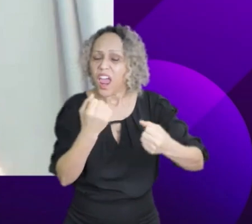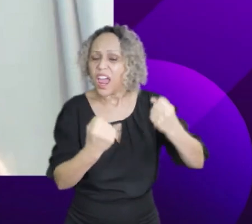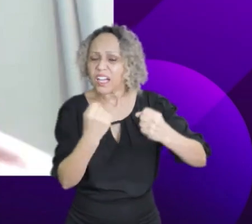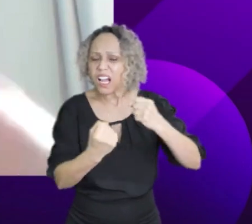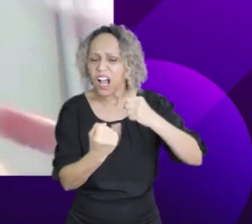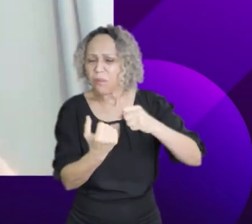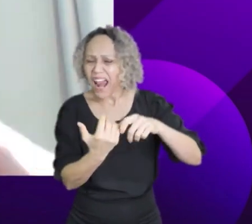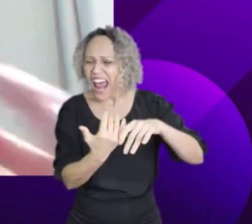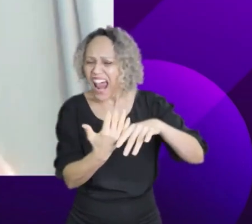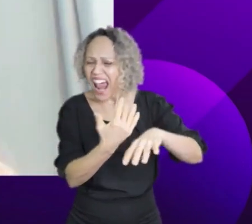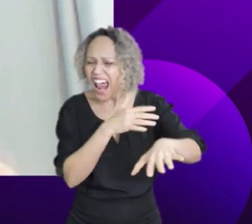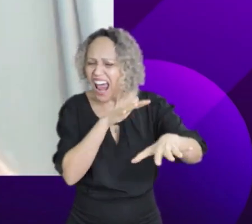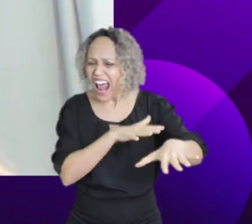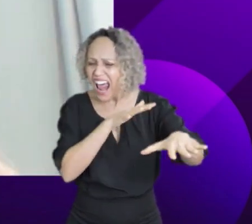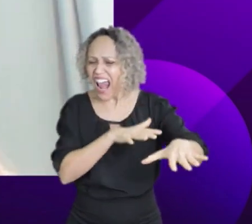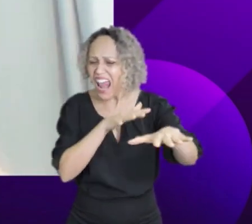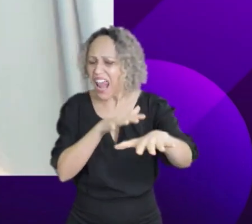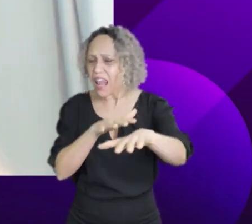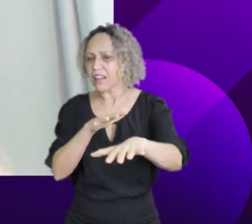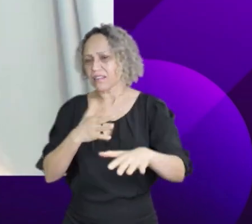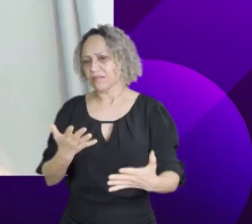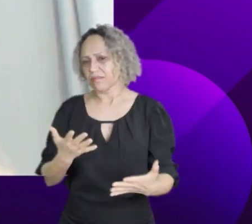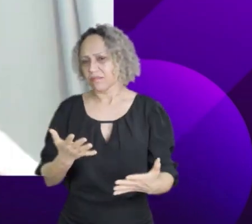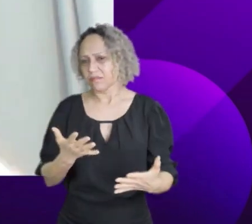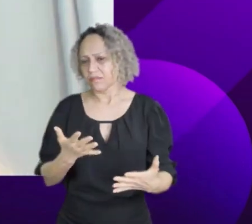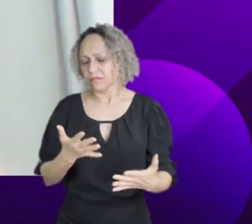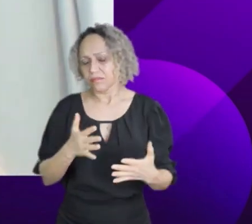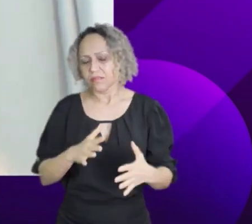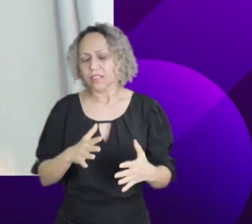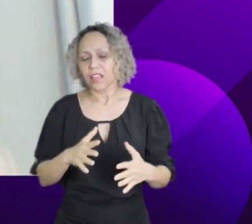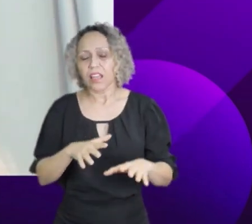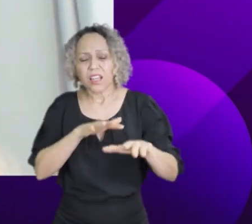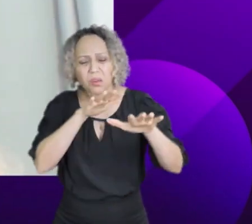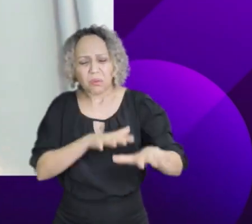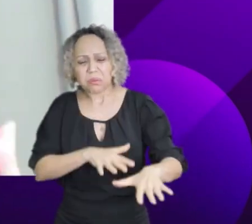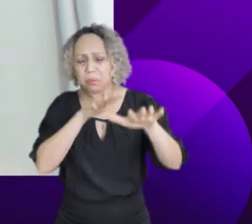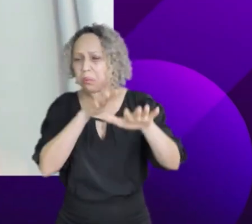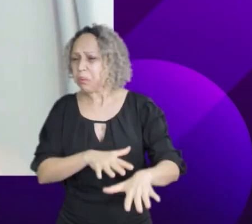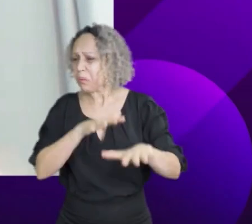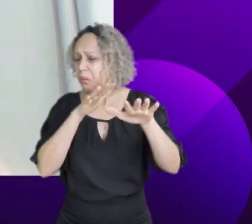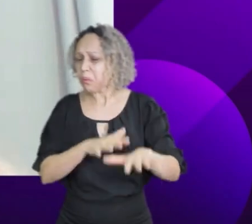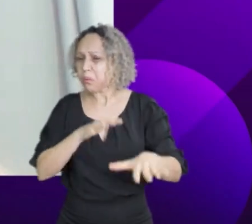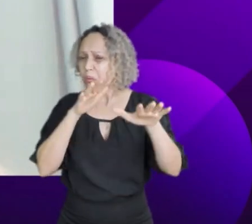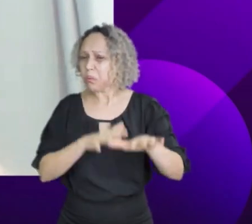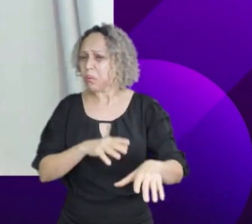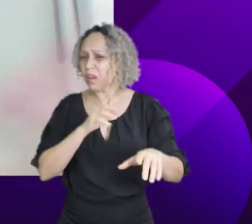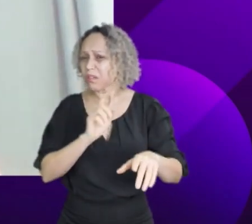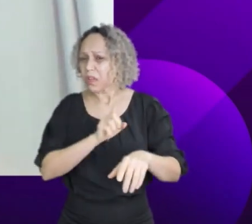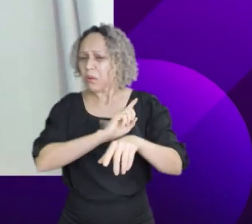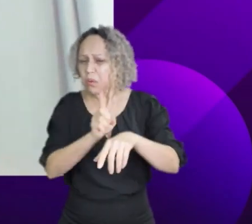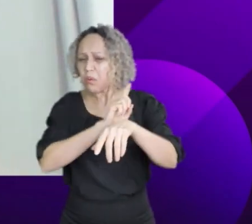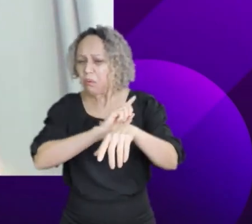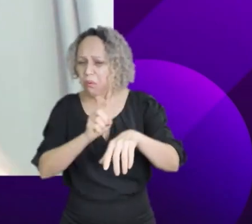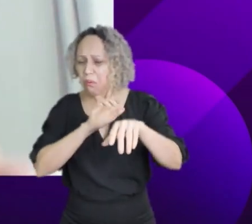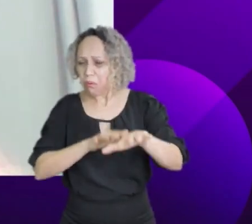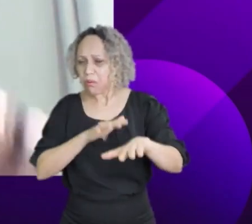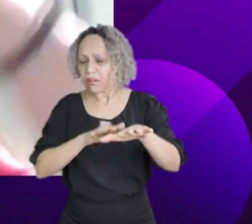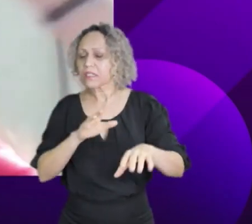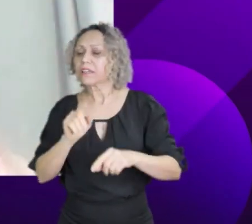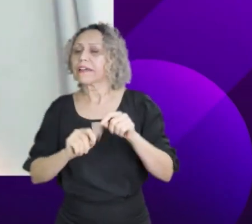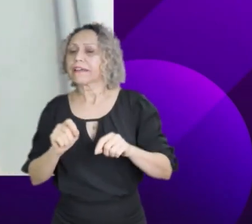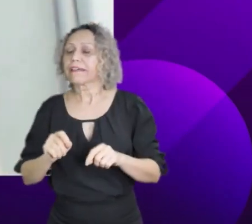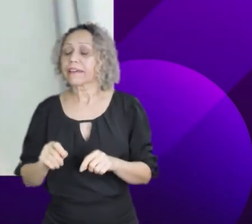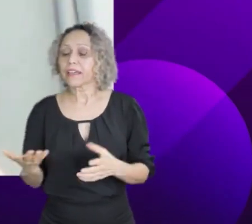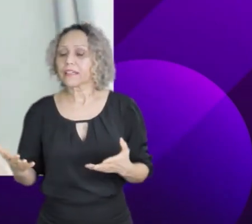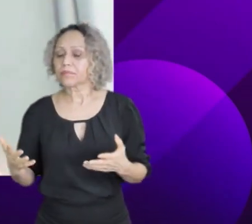de transporte. Mas nessa disputa por espaço, nesse trânsito intenso, quem se torna vulnerável é o ciclista, o pedestre, as